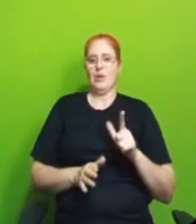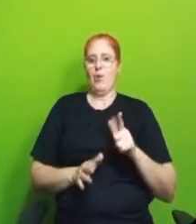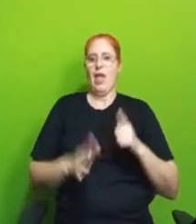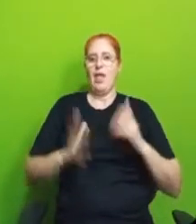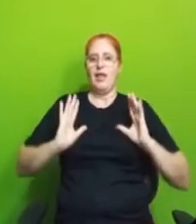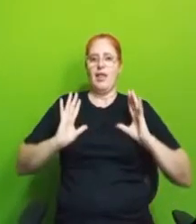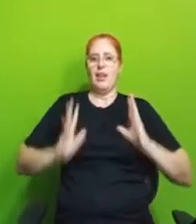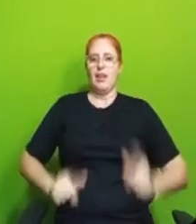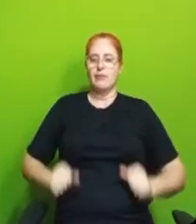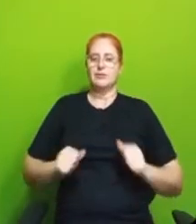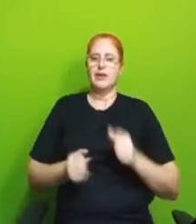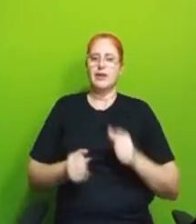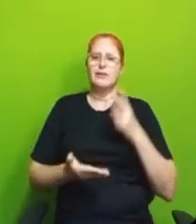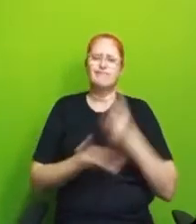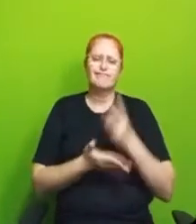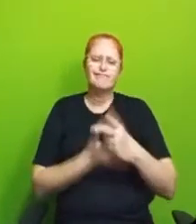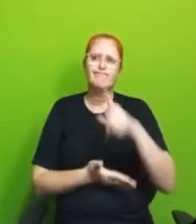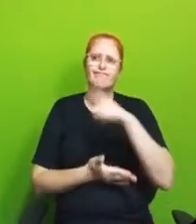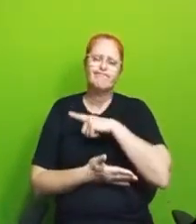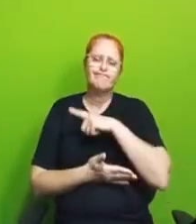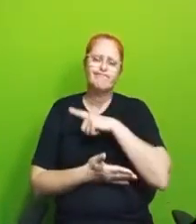que haja